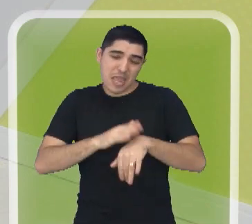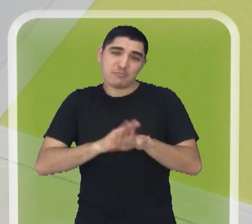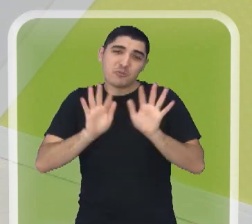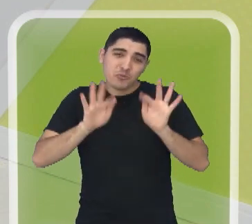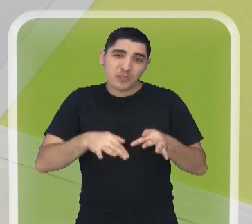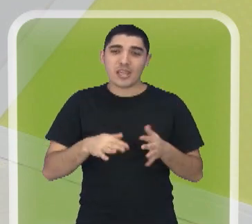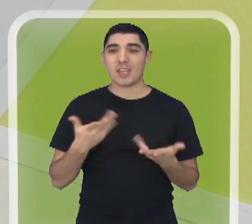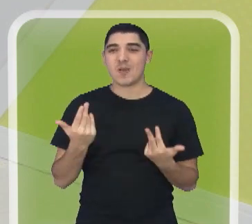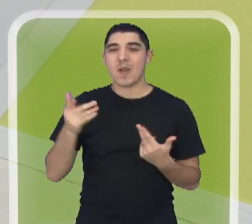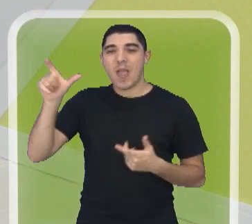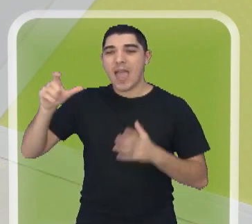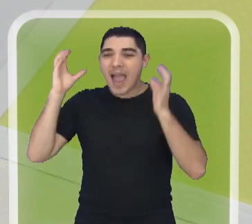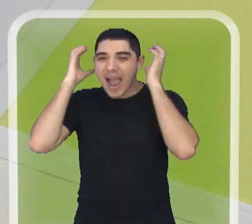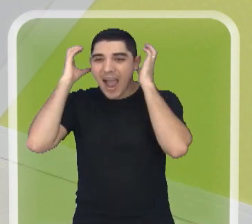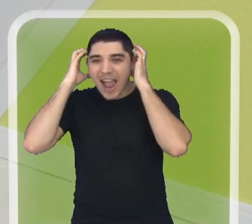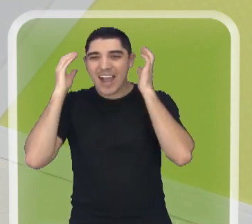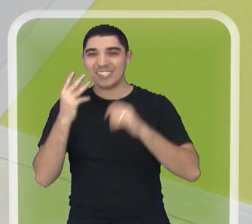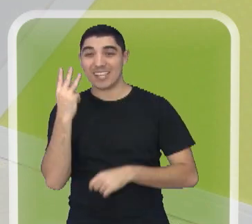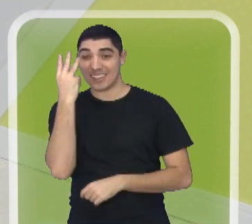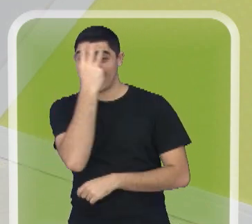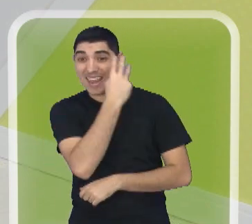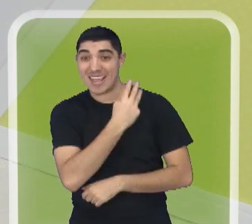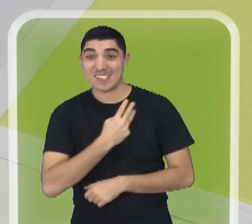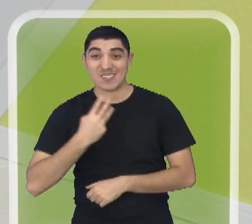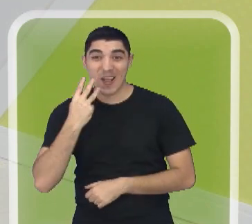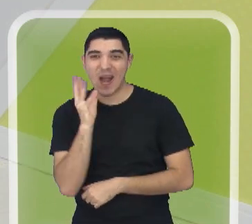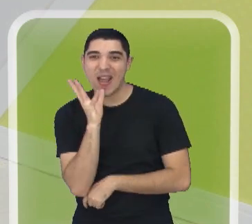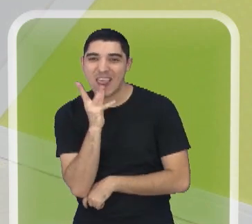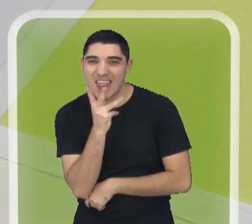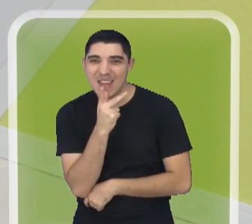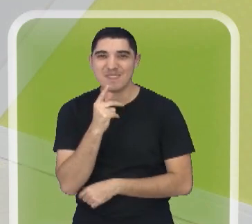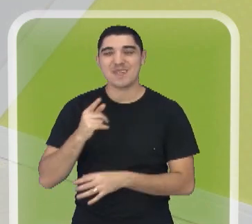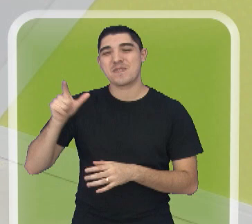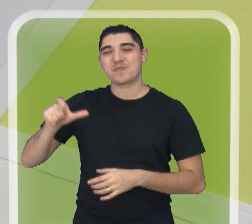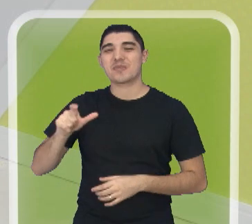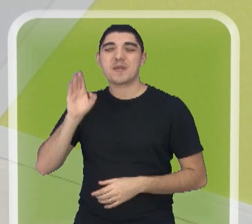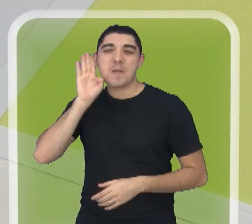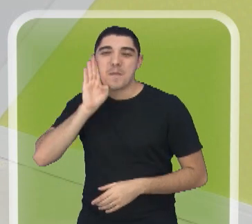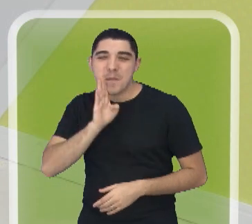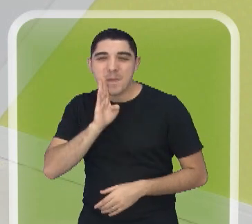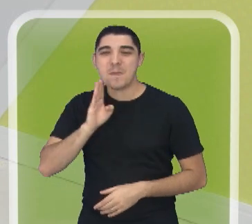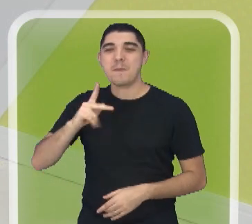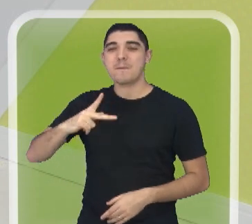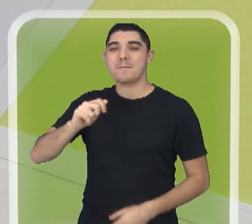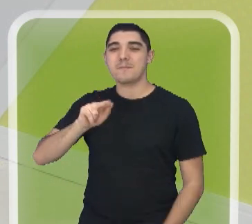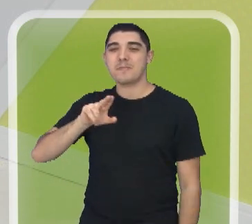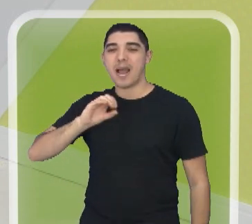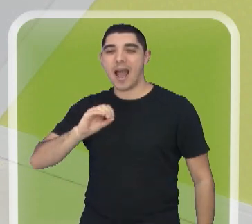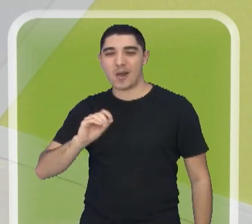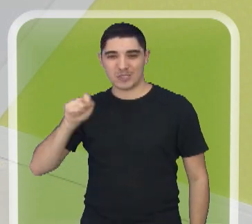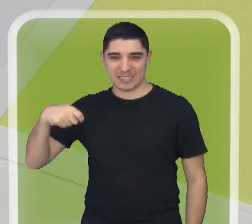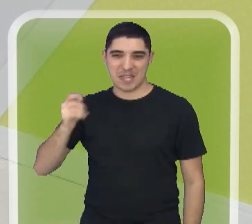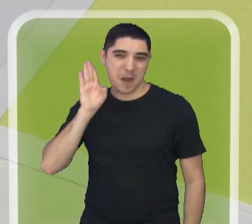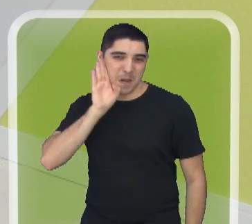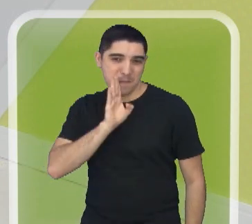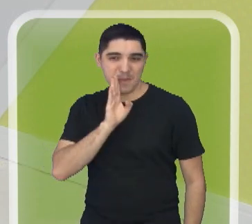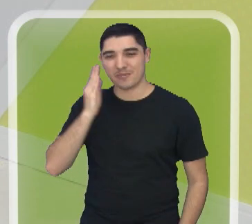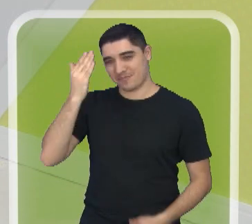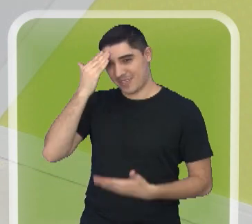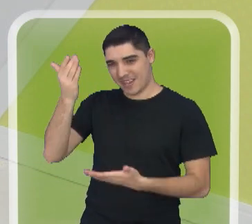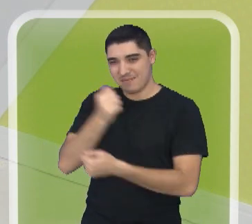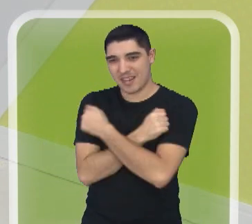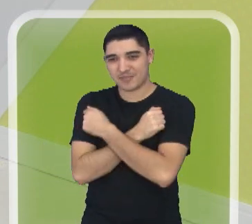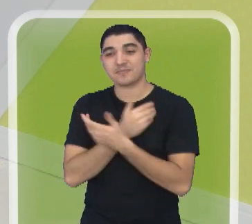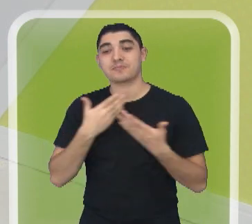igual a rádio do Paulo, lá fica 3 horas no ar. Mas falar. Ganha o Paulo, nosso abraço pra você, Paulo. Mas, Bruno, já fica o convite aqui